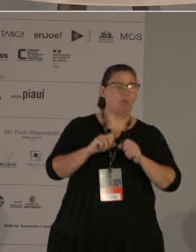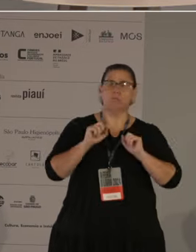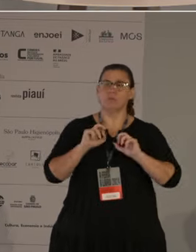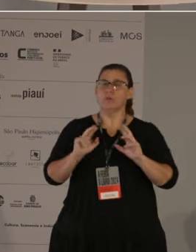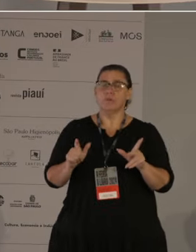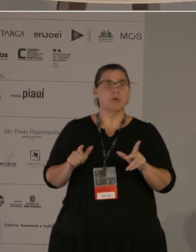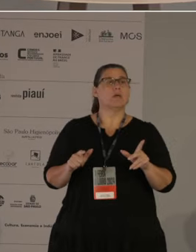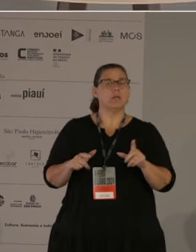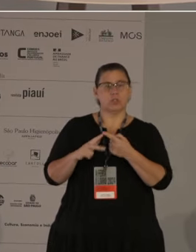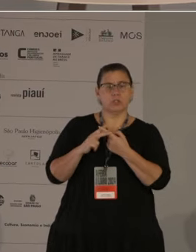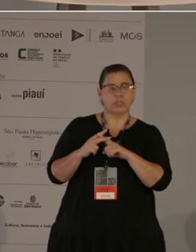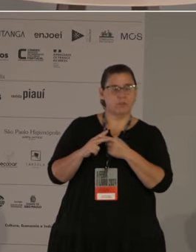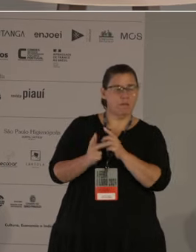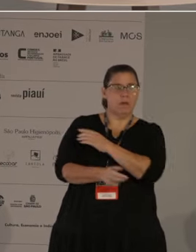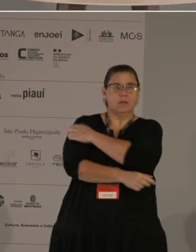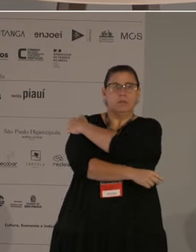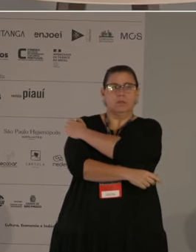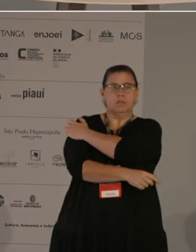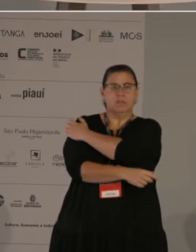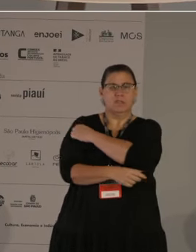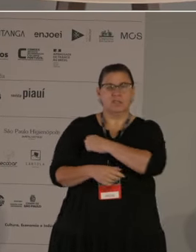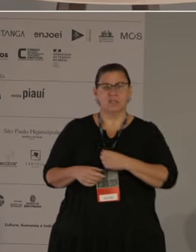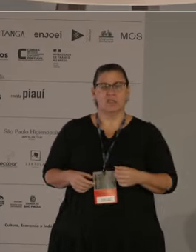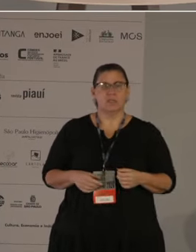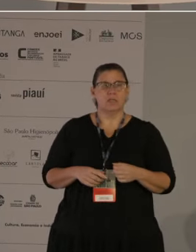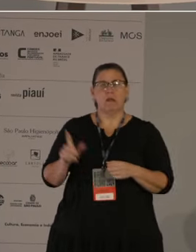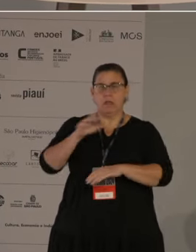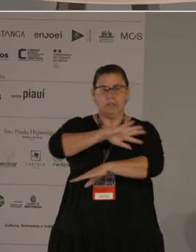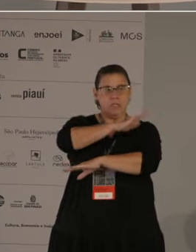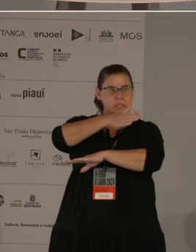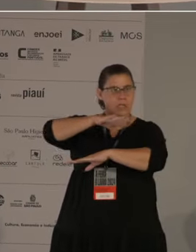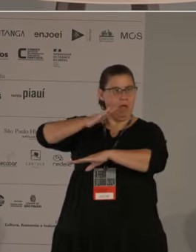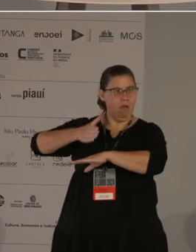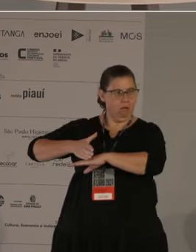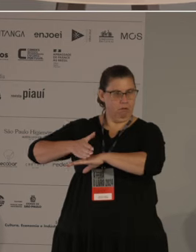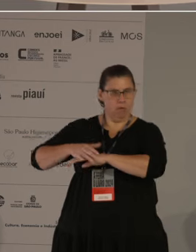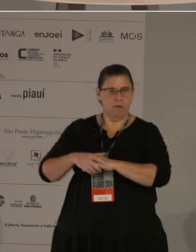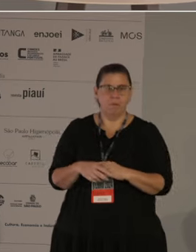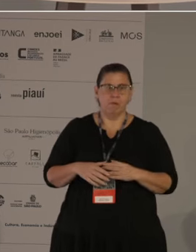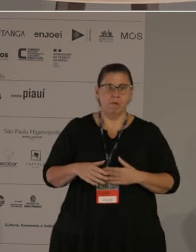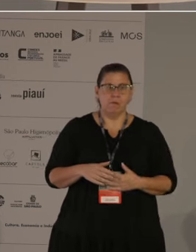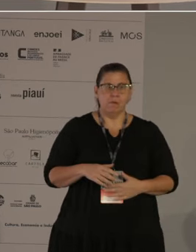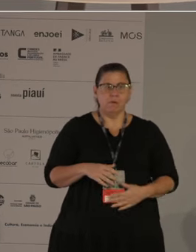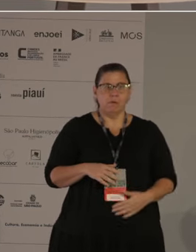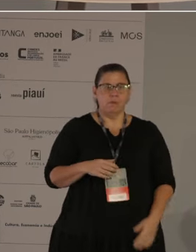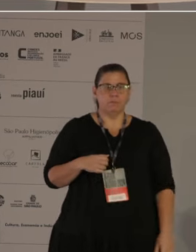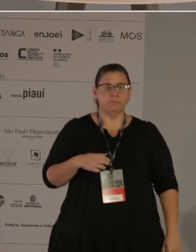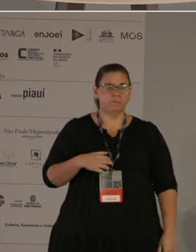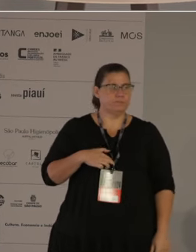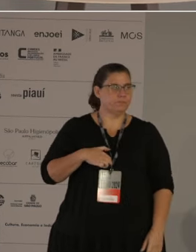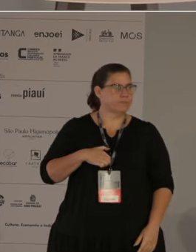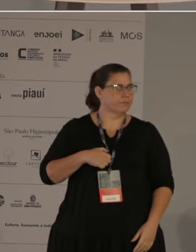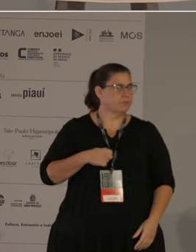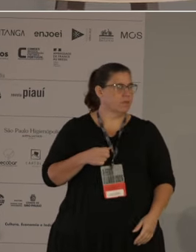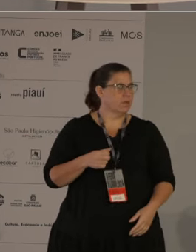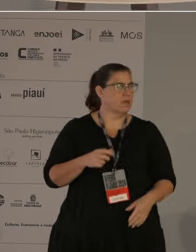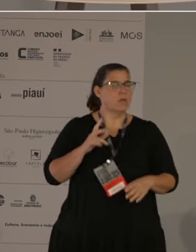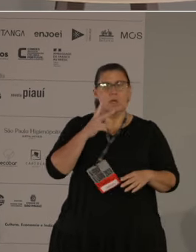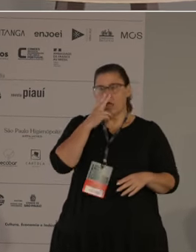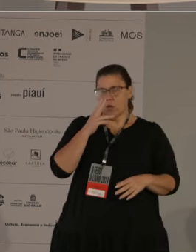das ferramentas dos seixos da Serra da Capivara. E aí, ela acha isso e restos